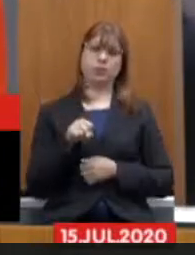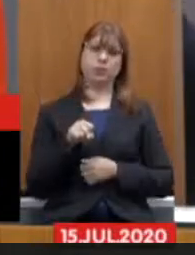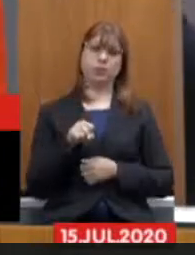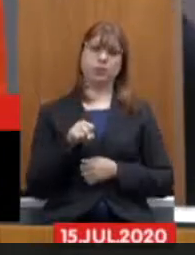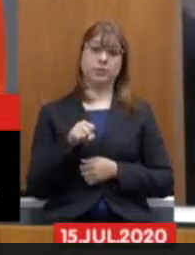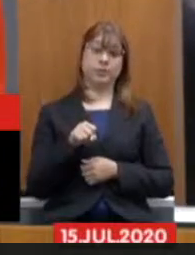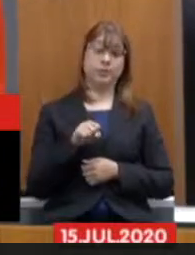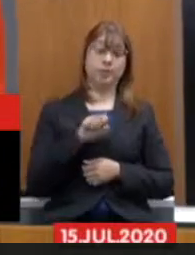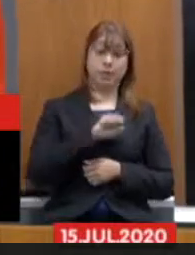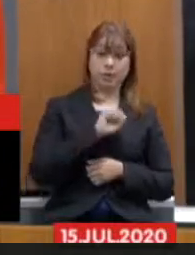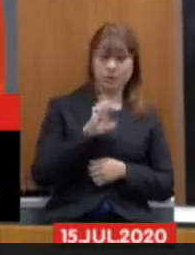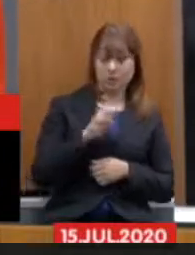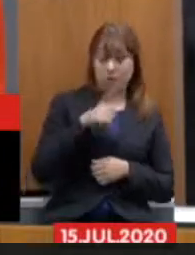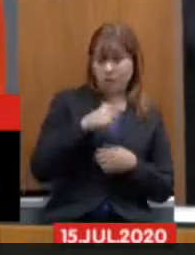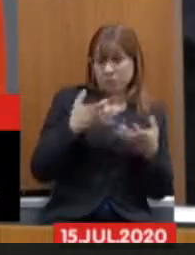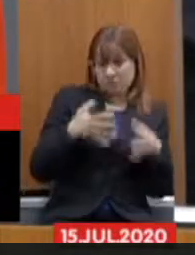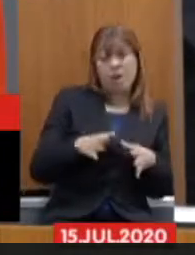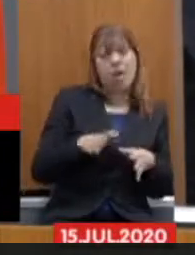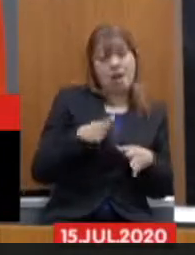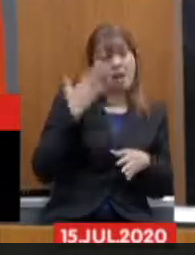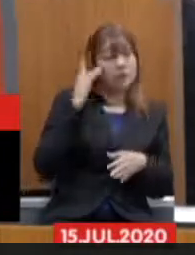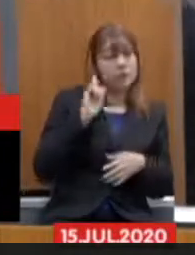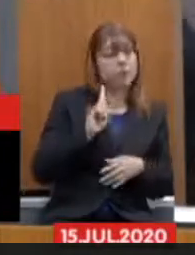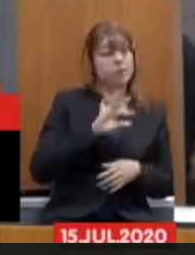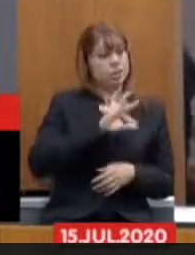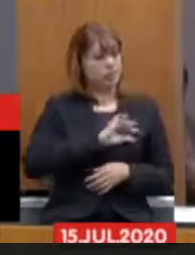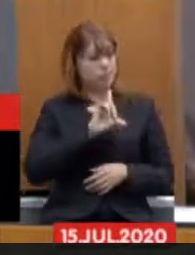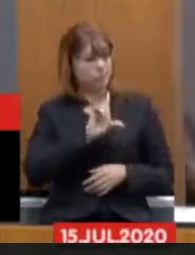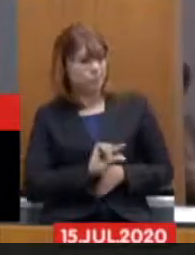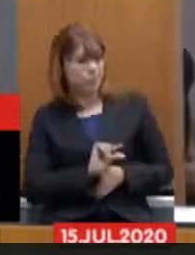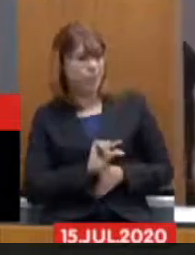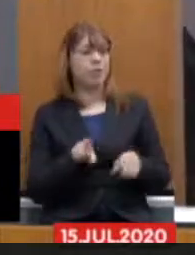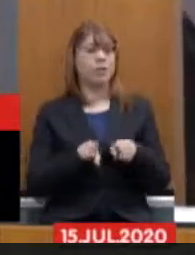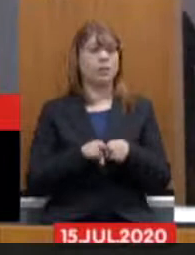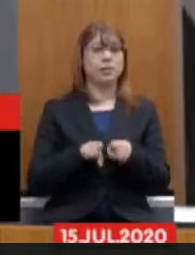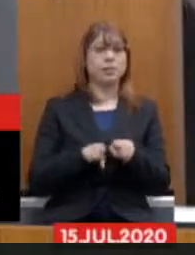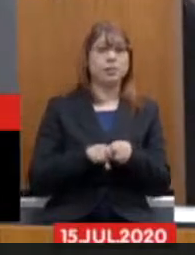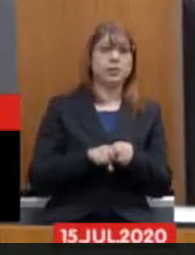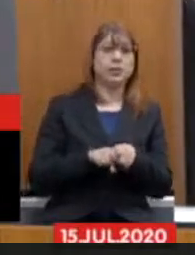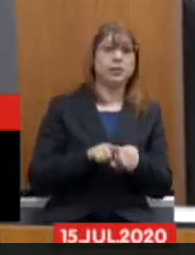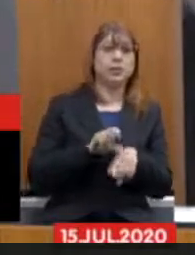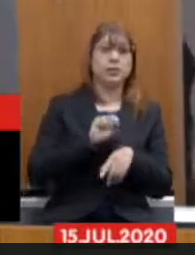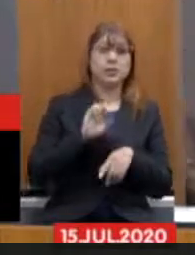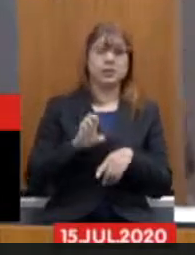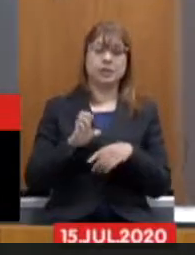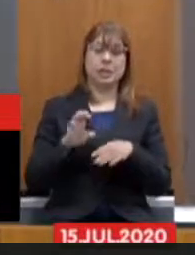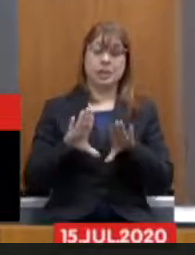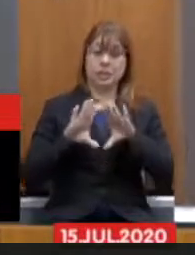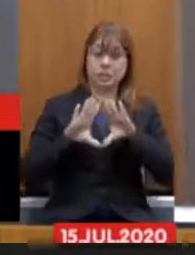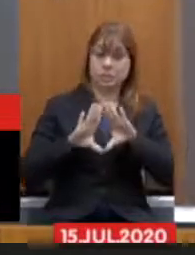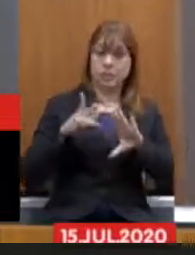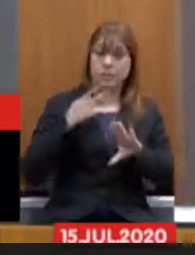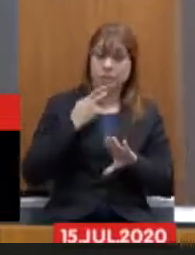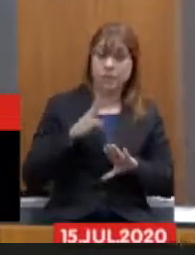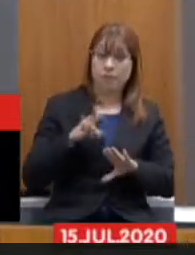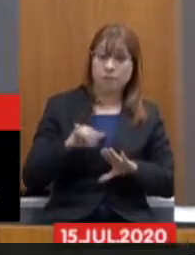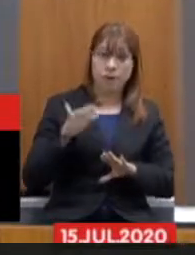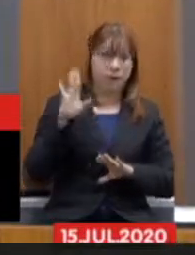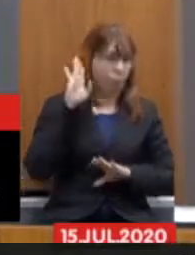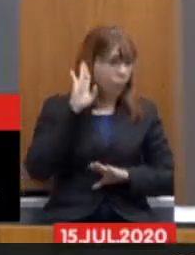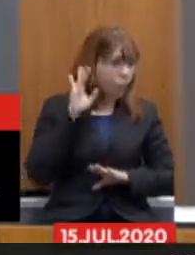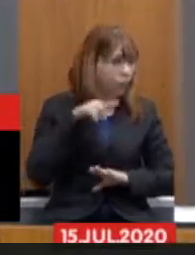entender o quem não quis os baixos salários só não entendeu quem não quis se assembleia está dizendo que vai